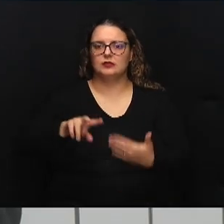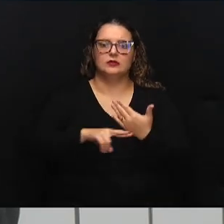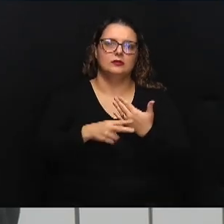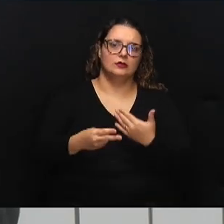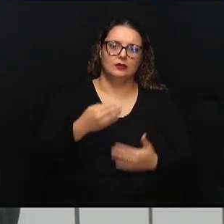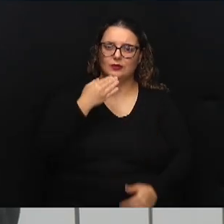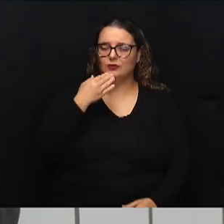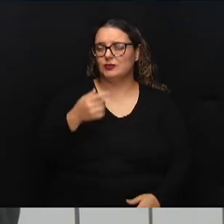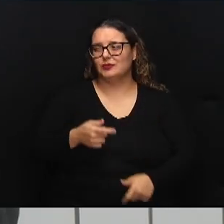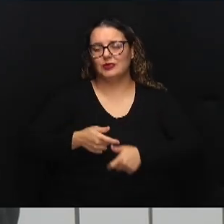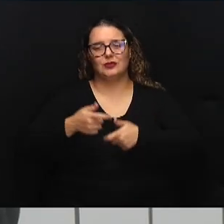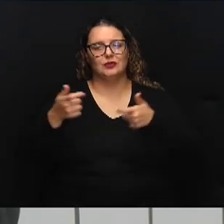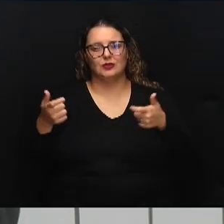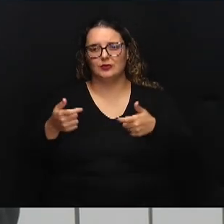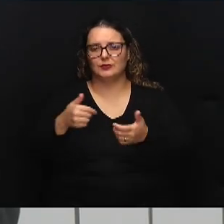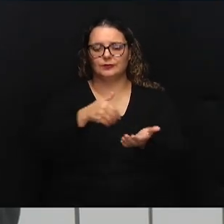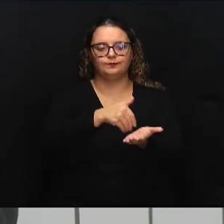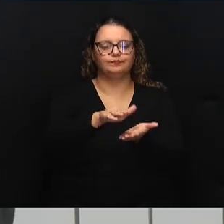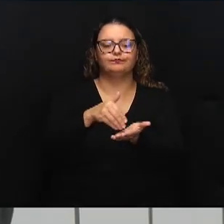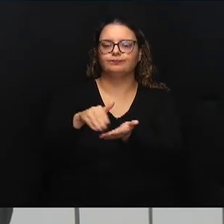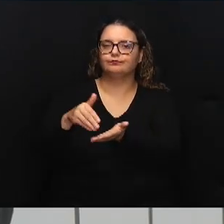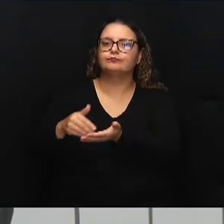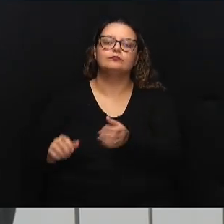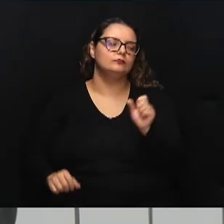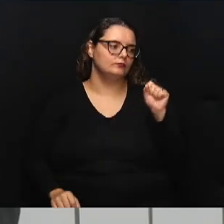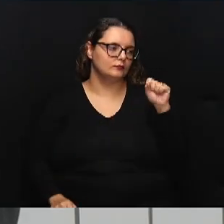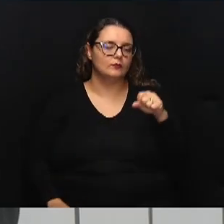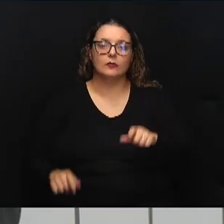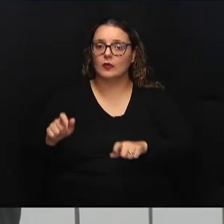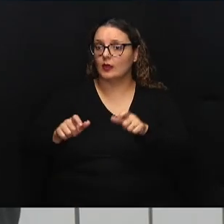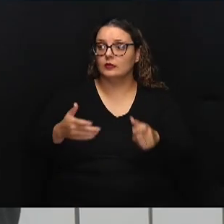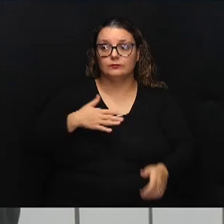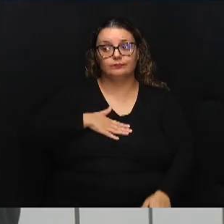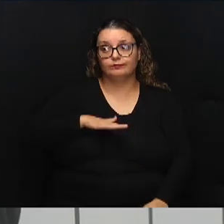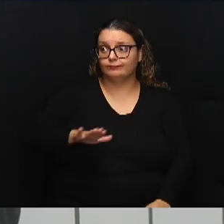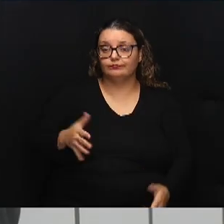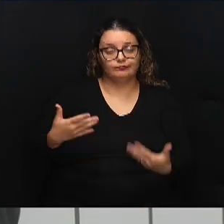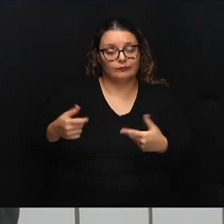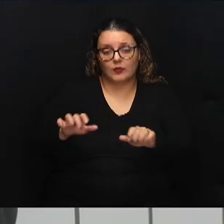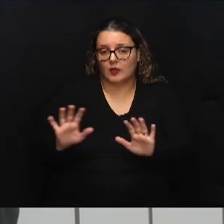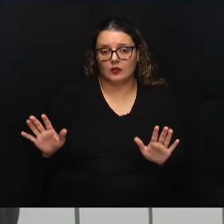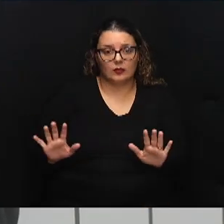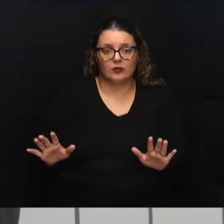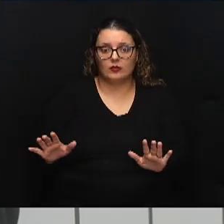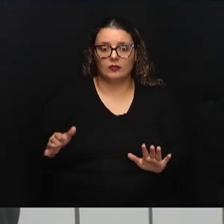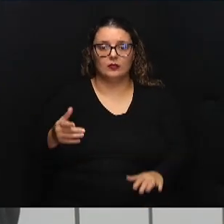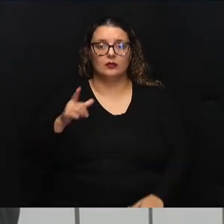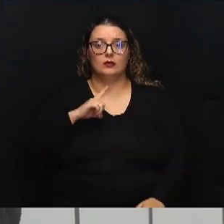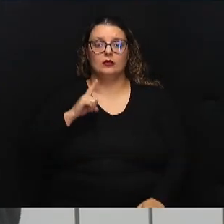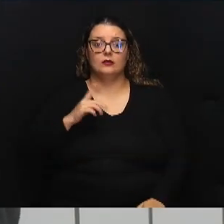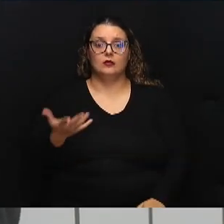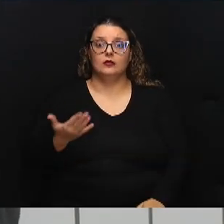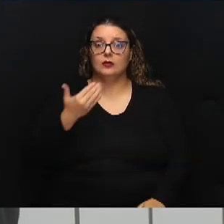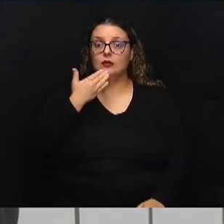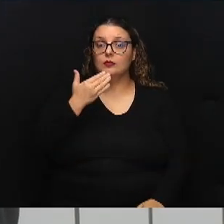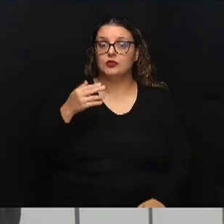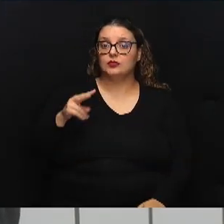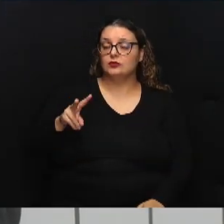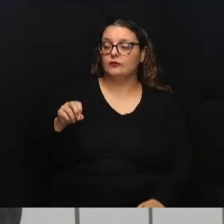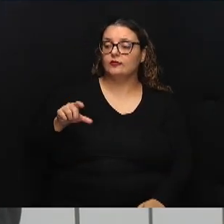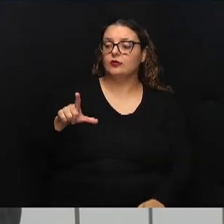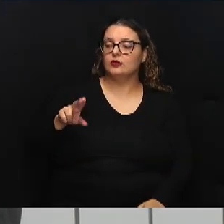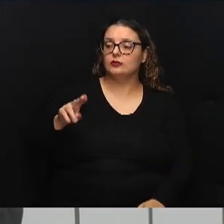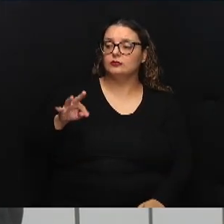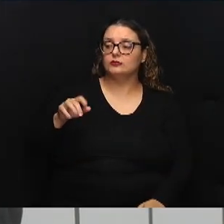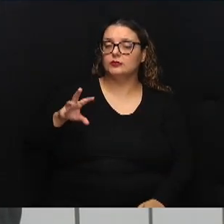enorme de demissões, né? As pessoas não aceitam mais e entram no que a gente chama de pedido voluntário, né?